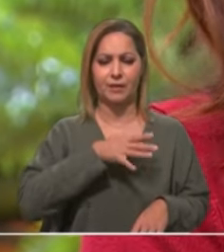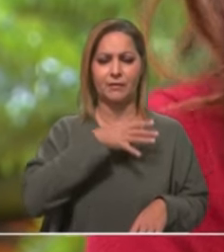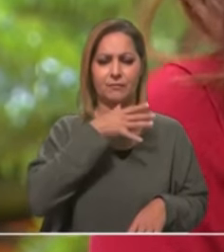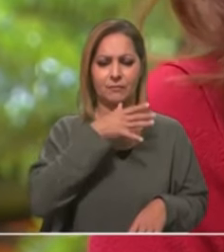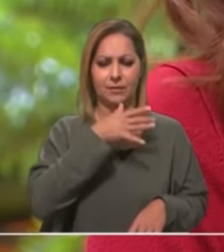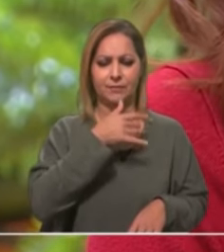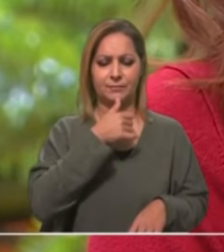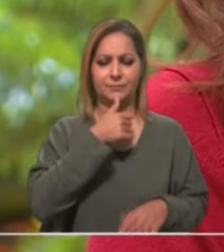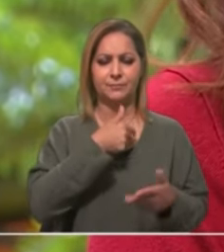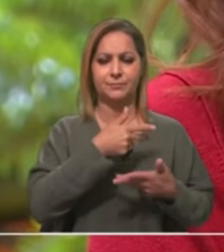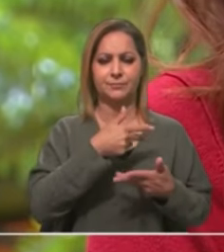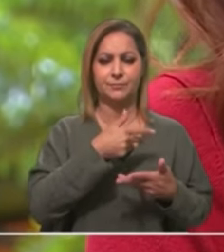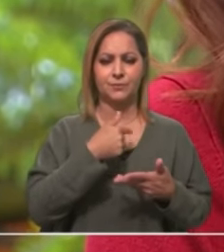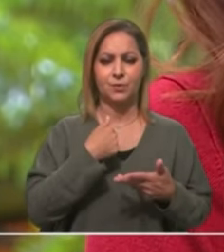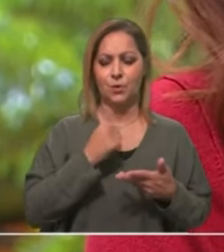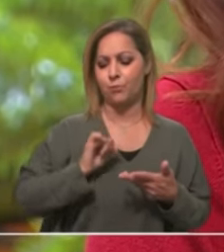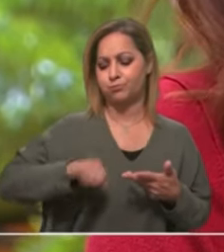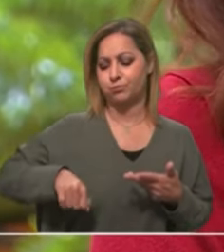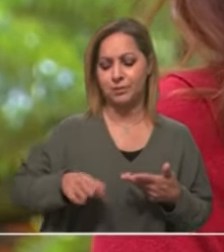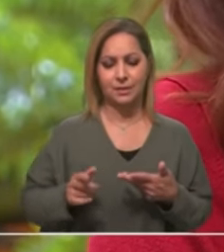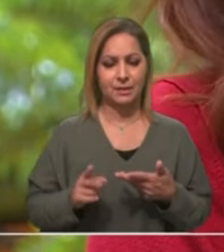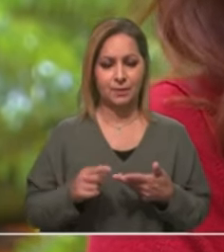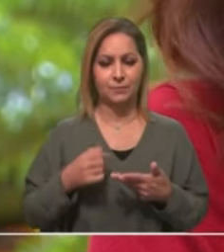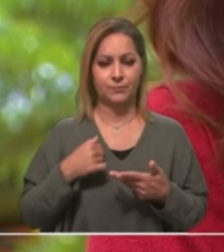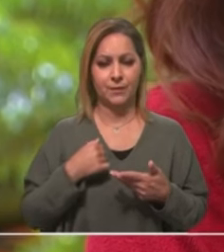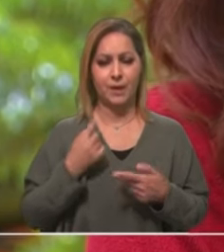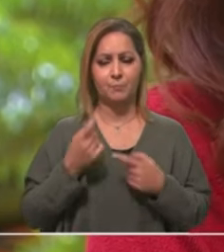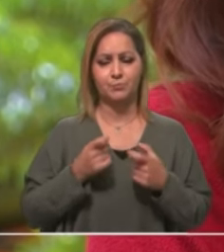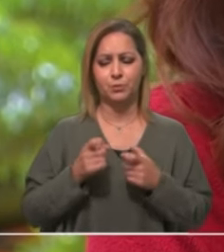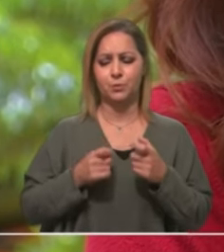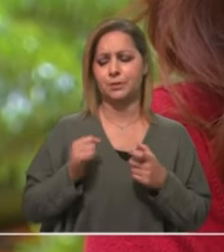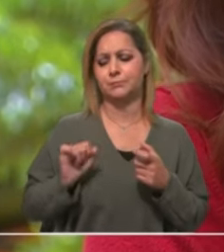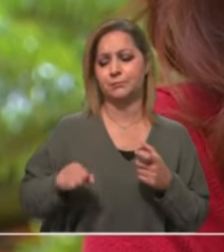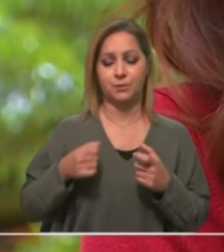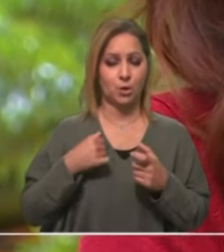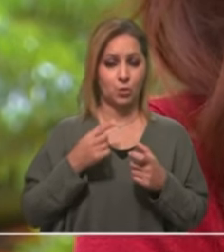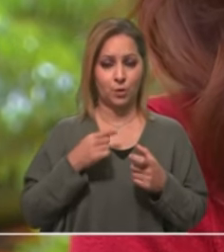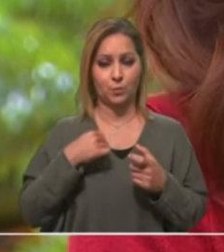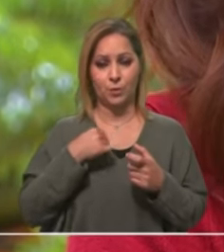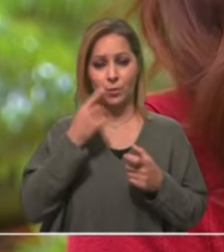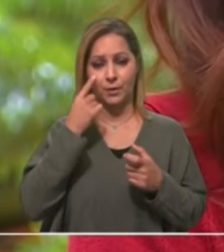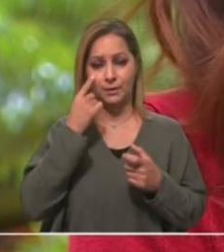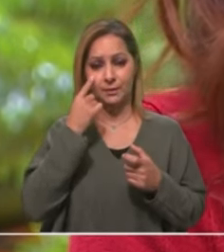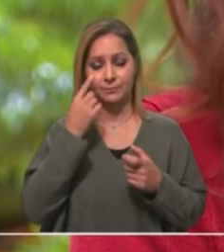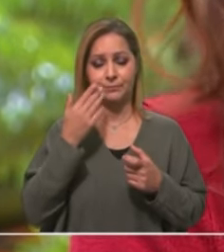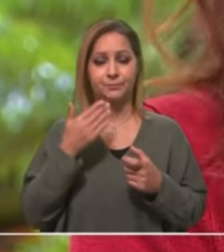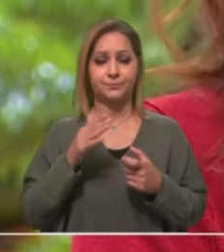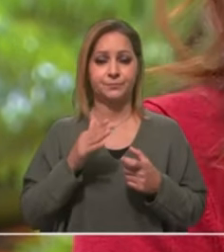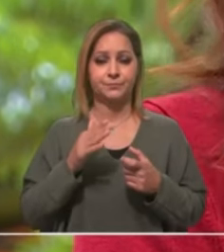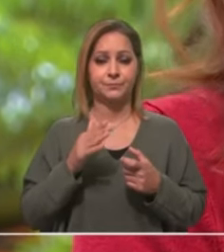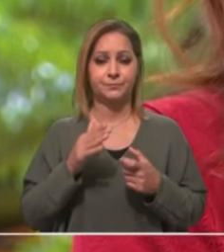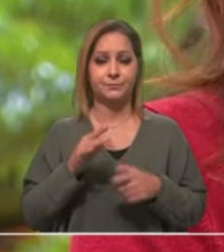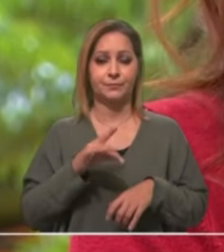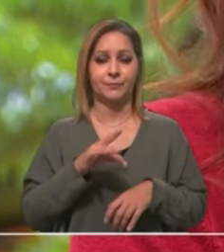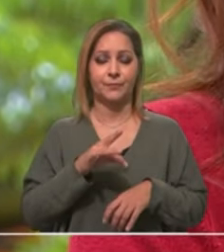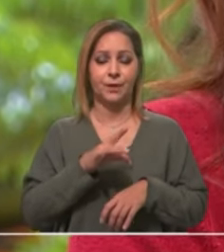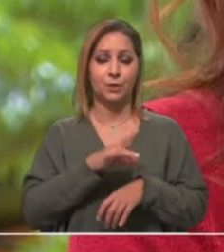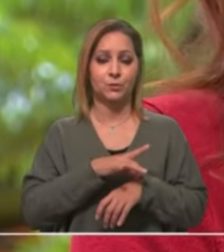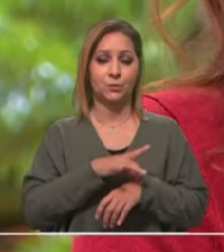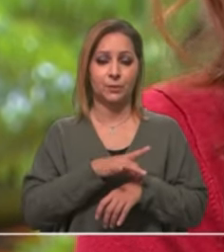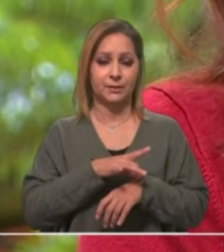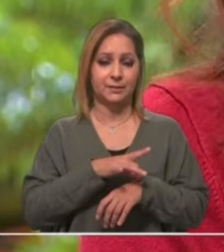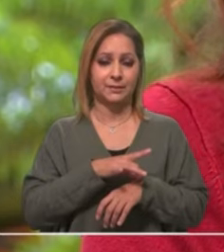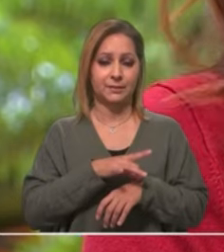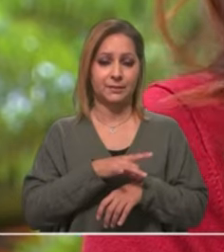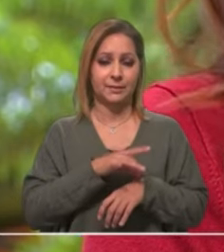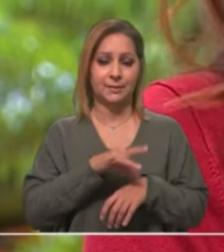aberta. Ou seja, eu não ignorei os sinais, não é? Há pessoas que ignoram os sinais, eu não ignorei esses sinais. O diagnóstico é que não é Mas o feito muitas vezes logo. diagnóstico,